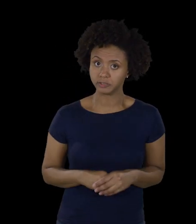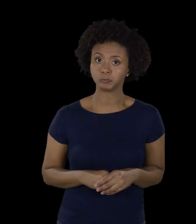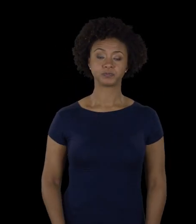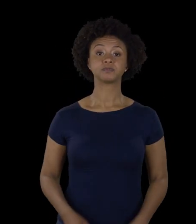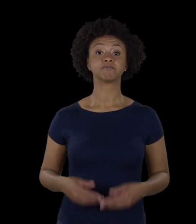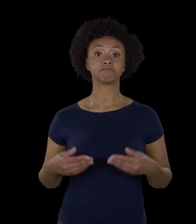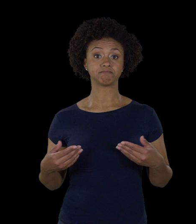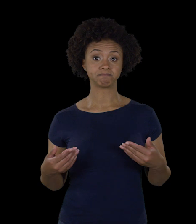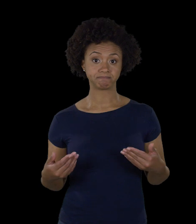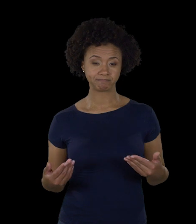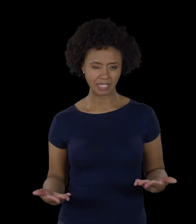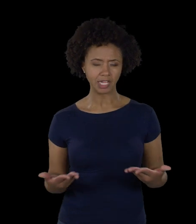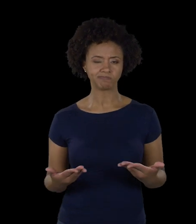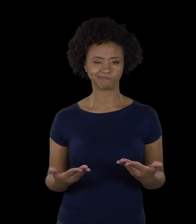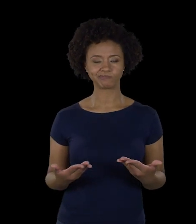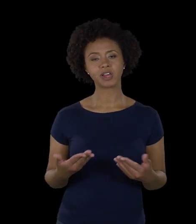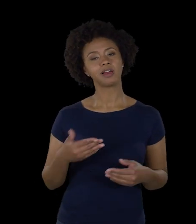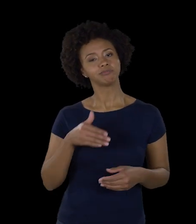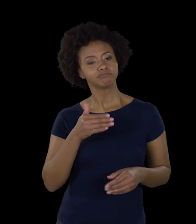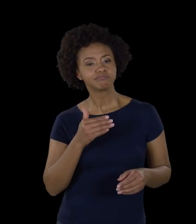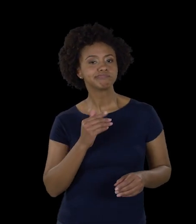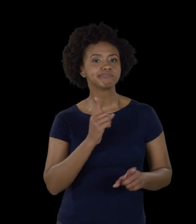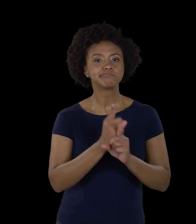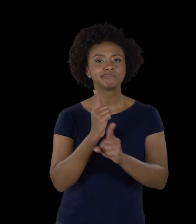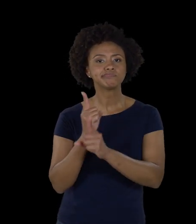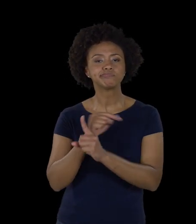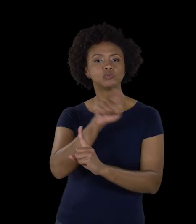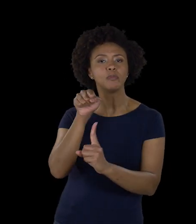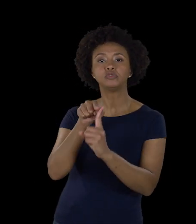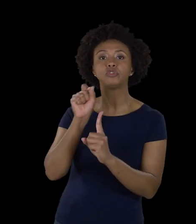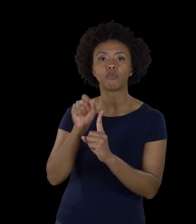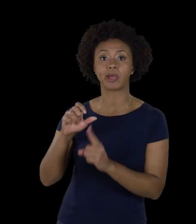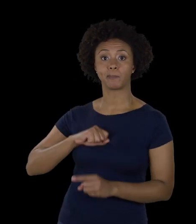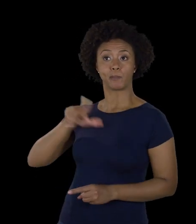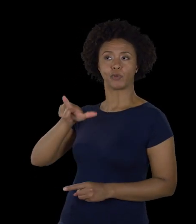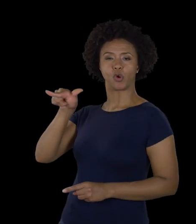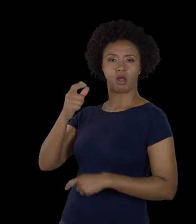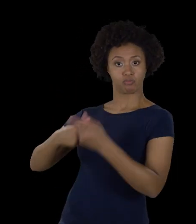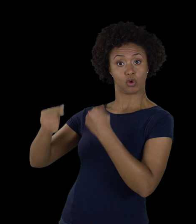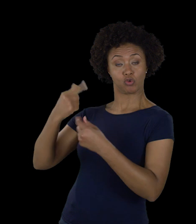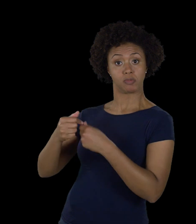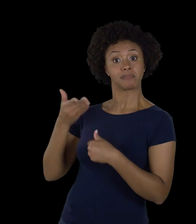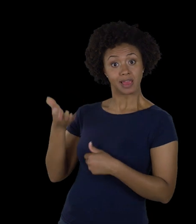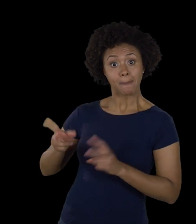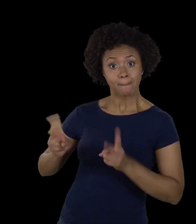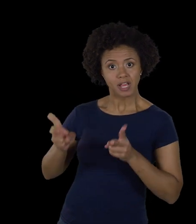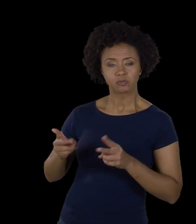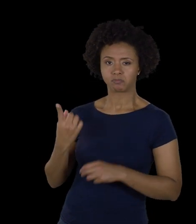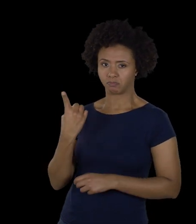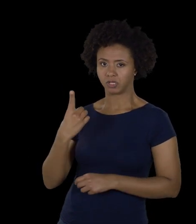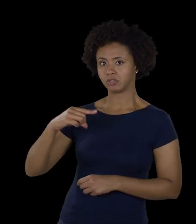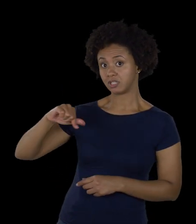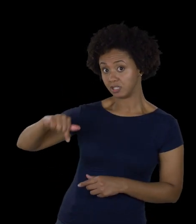todos esses recursos deste ouro, eles tinham como destino a economia portuguesa. Exatamente nesse contexto que, em